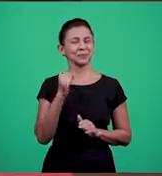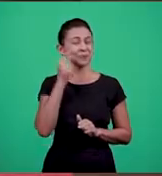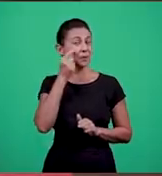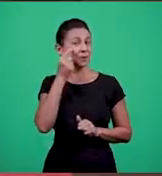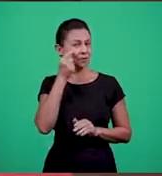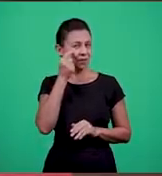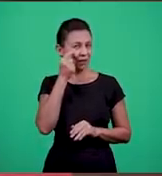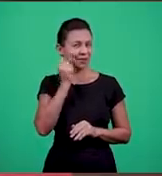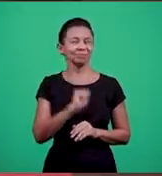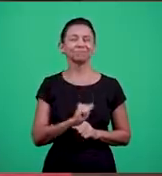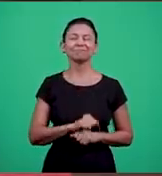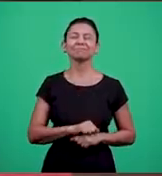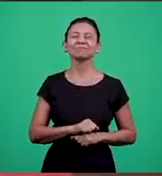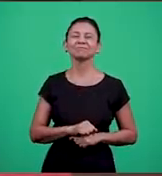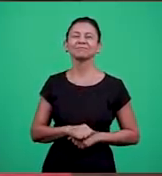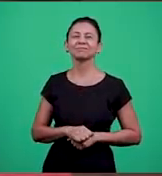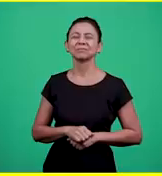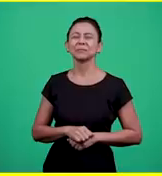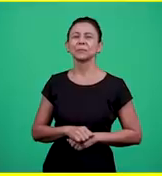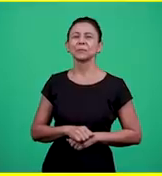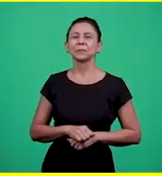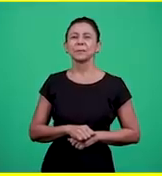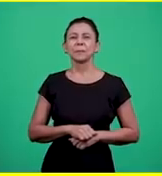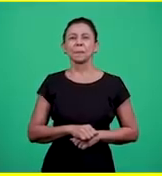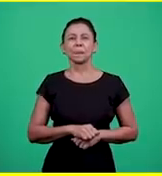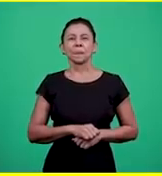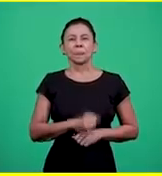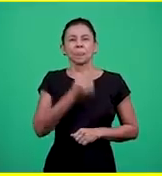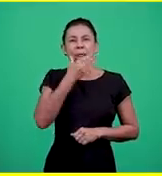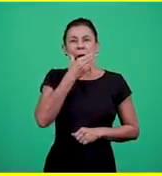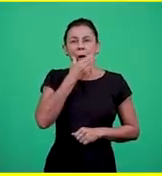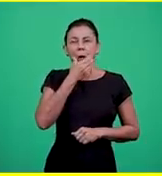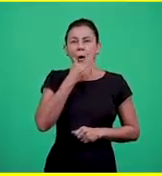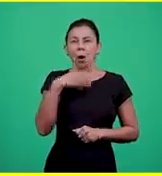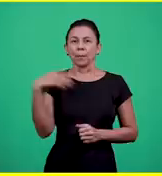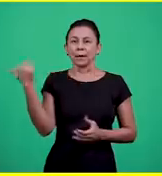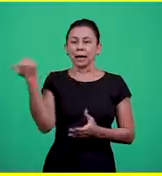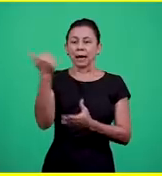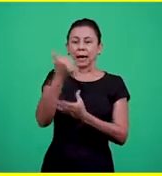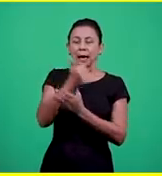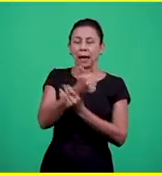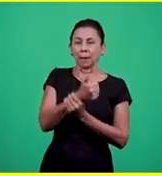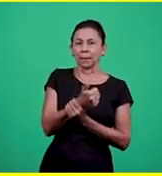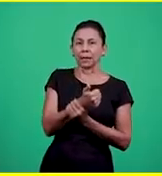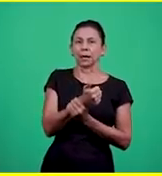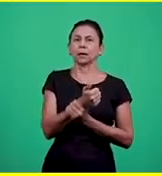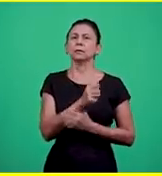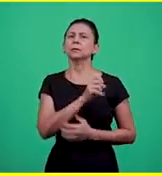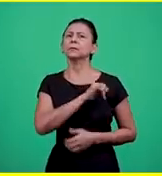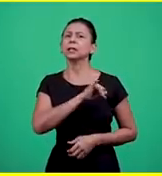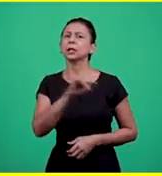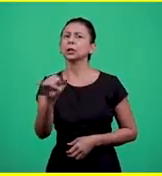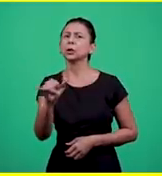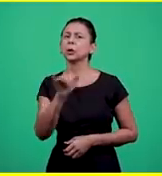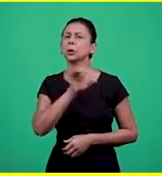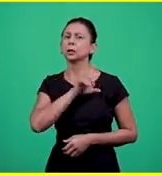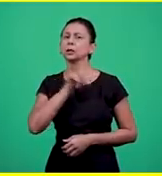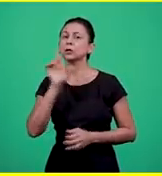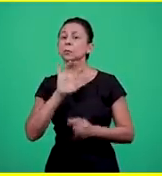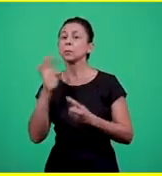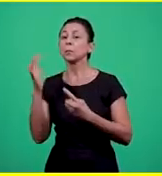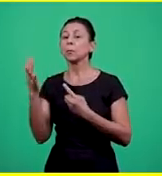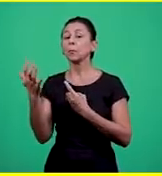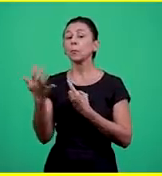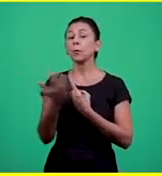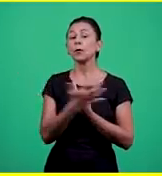E nos diz assim a palavra de Deus. E disse Abraão, Deus proverá para